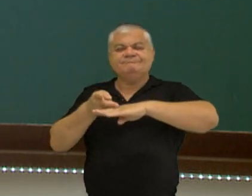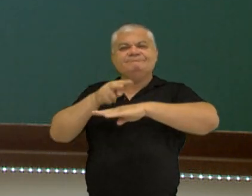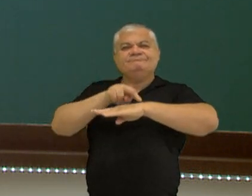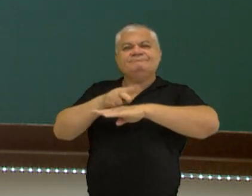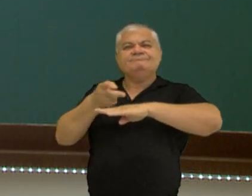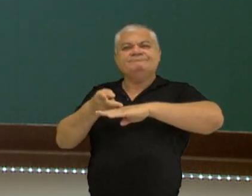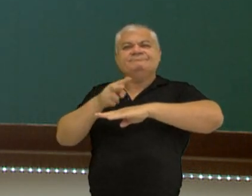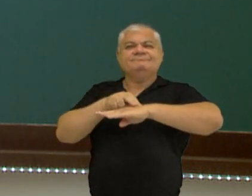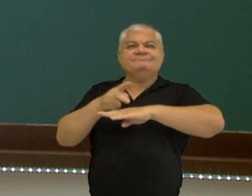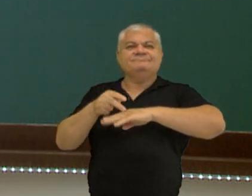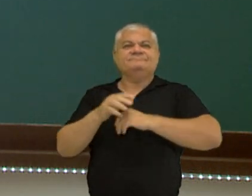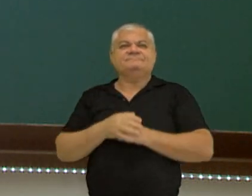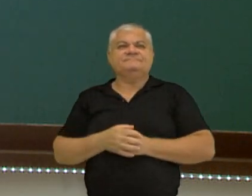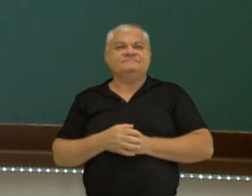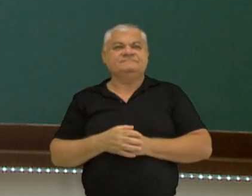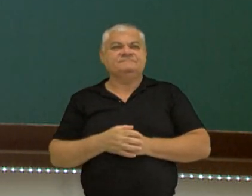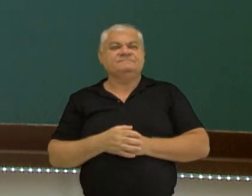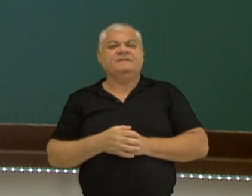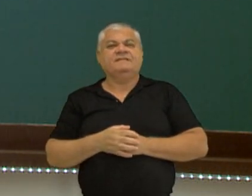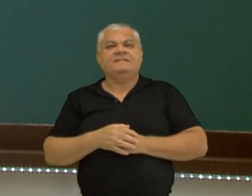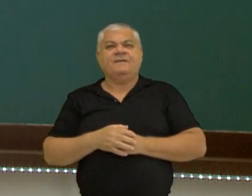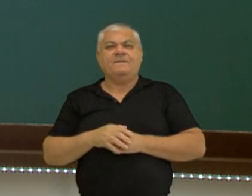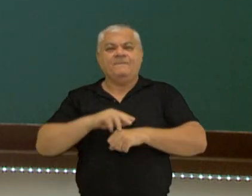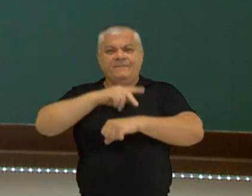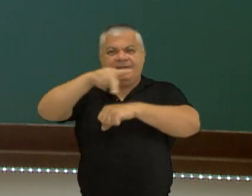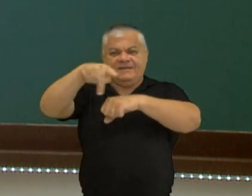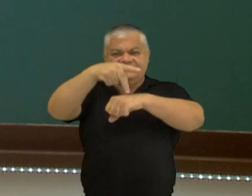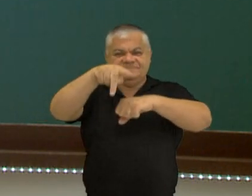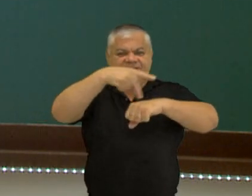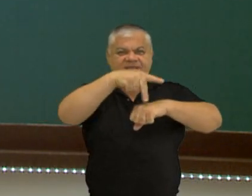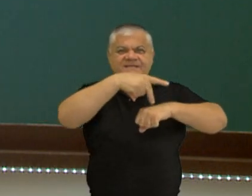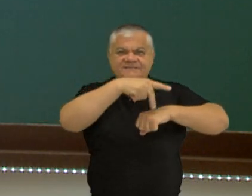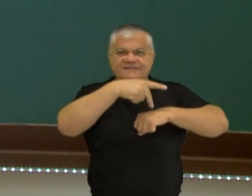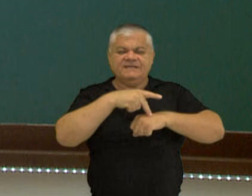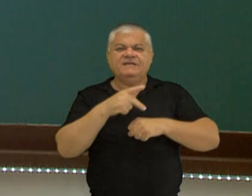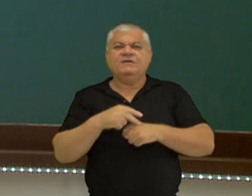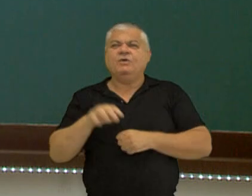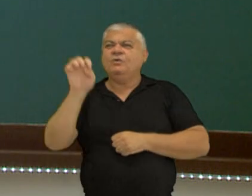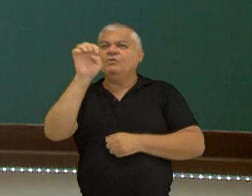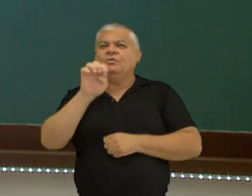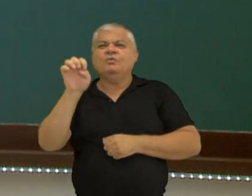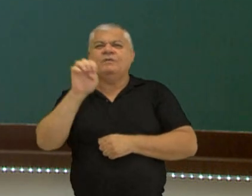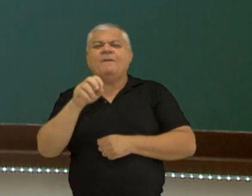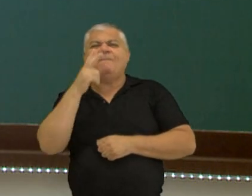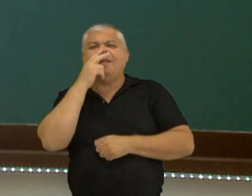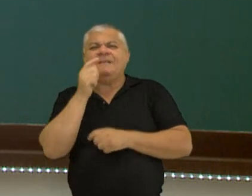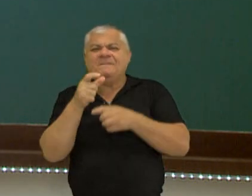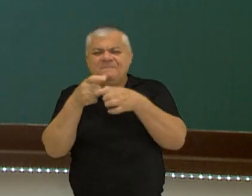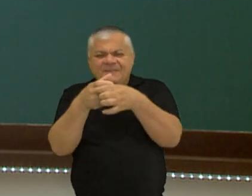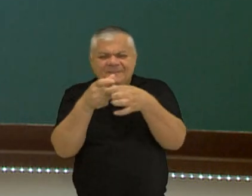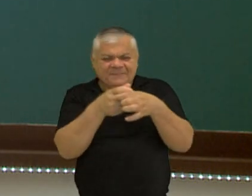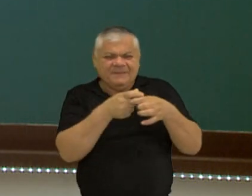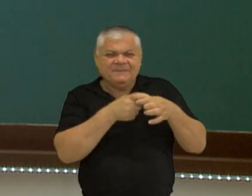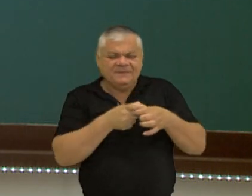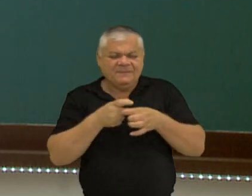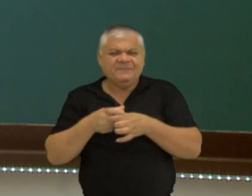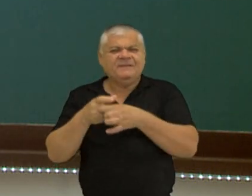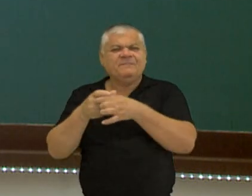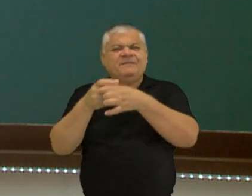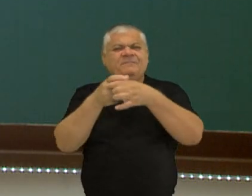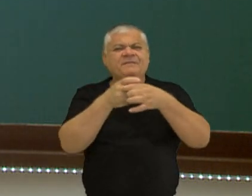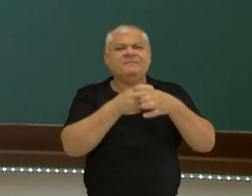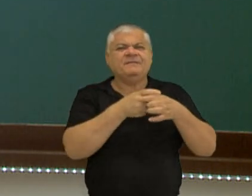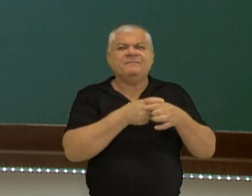continentes. Outros exemplos de países, a Europa é o continente mais recortado, ou seja, que tem o